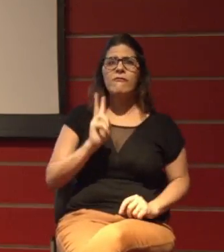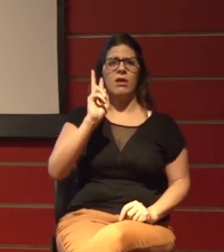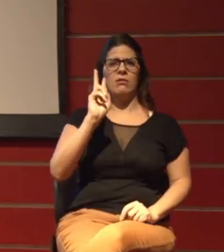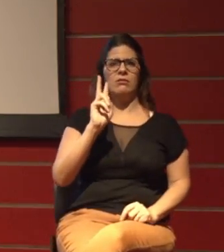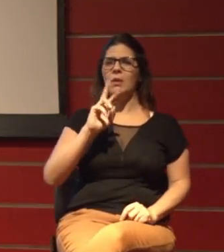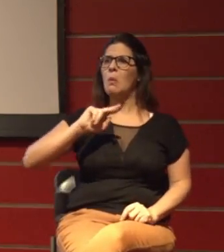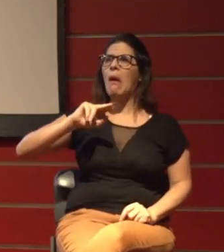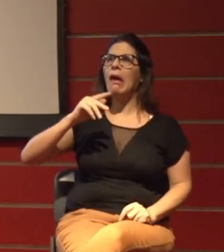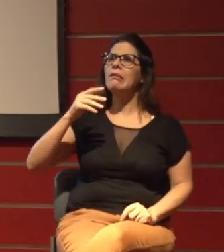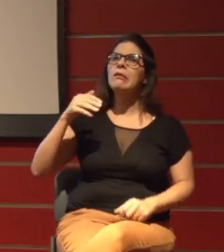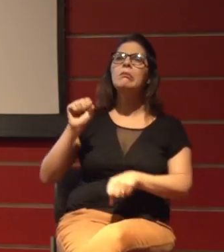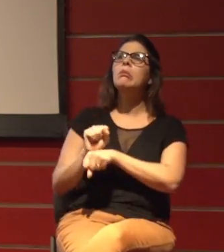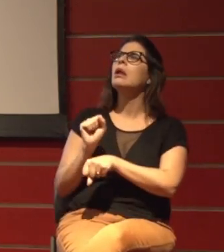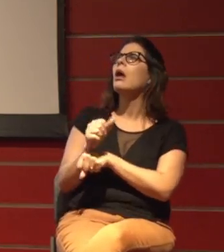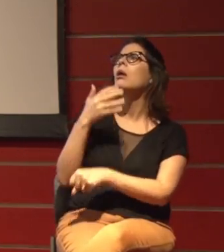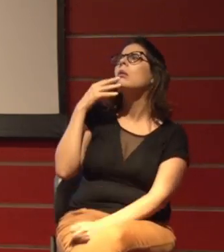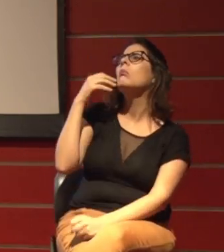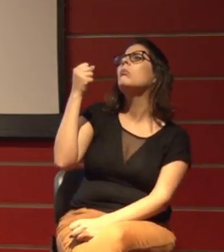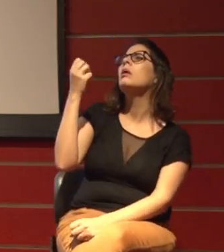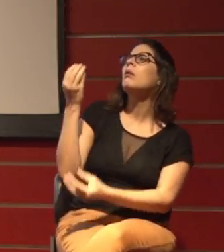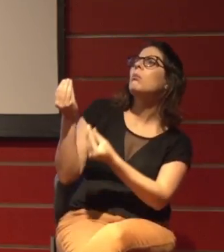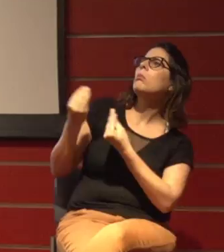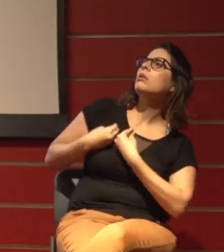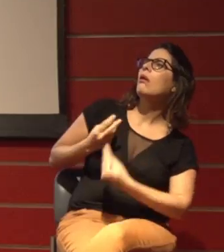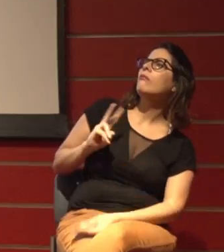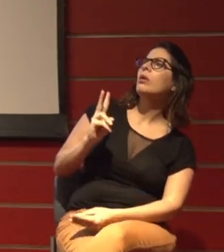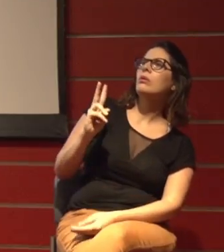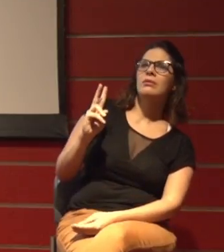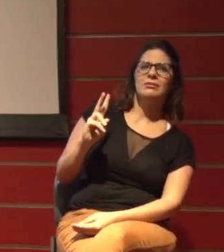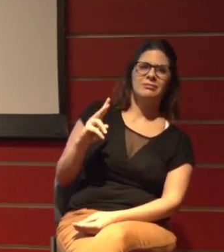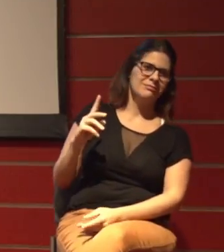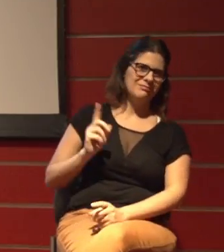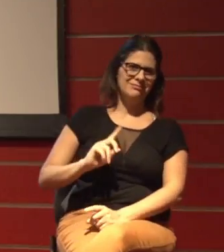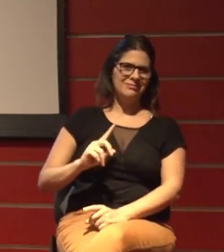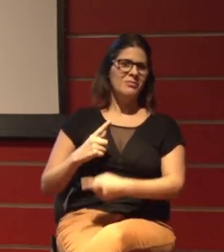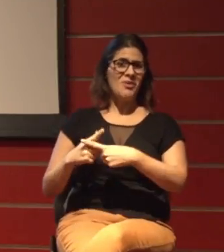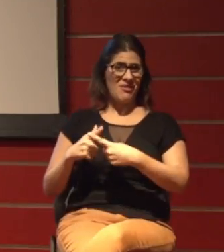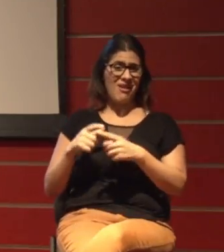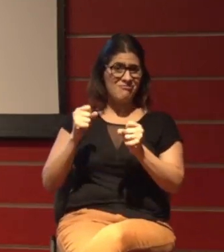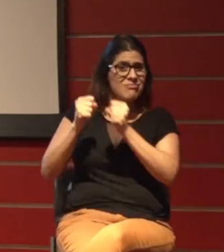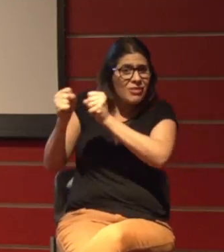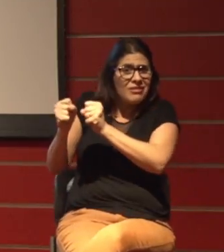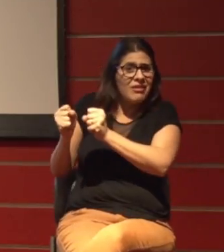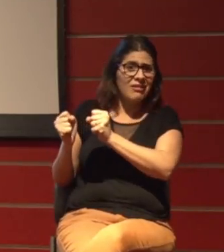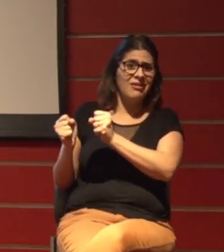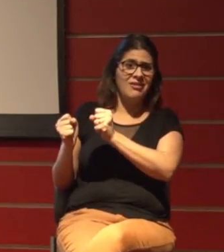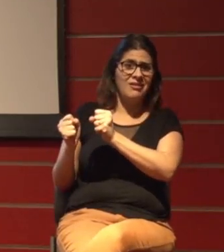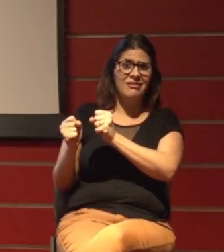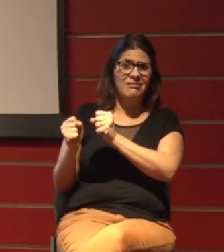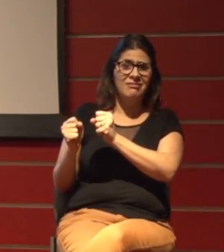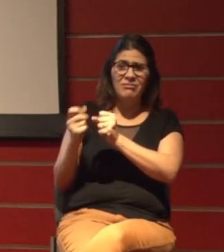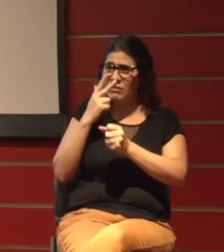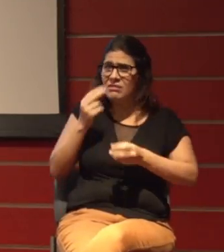vir deles porque isso é é uma forma de exercer poder né É assim que eu